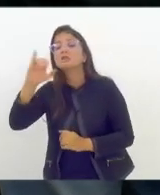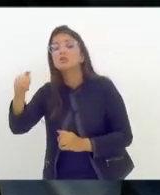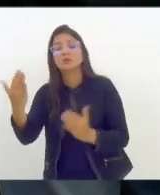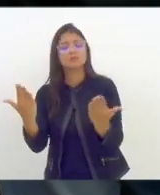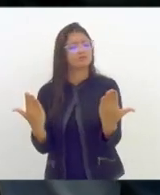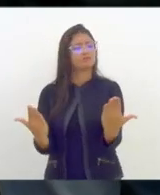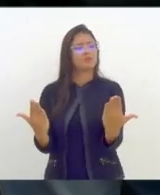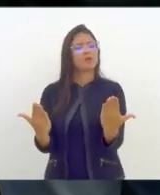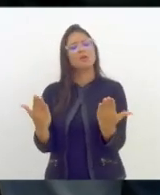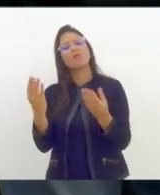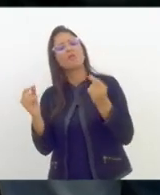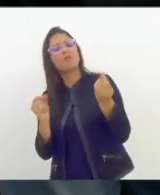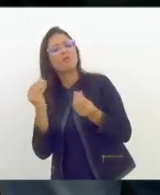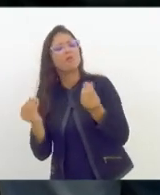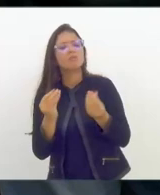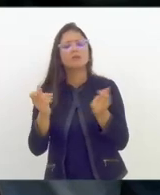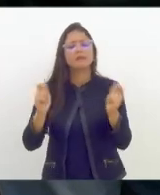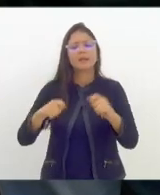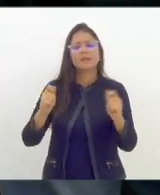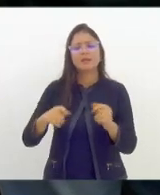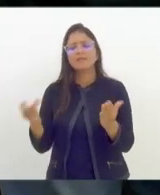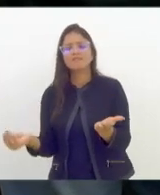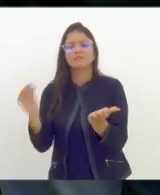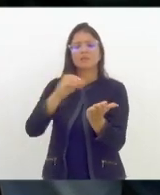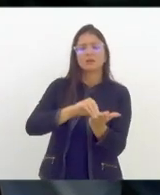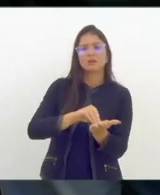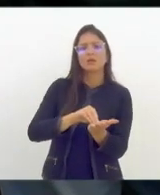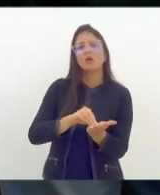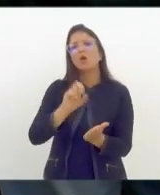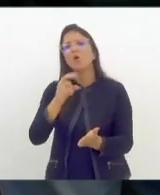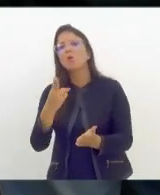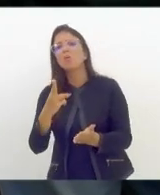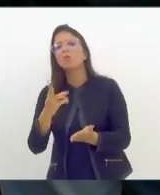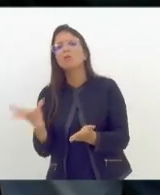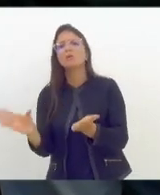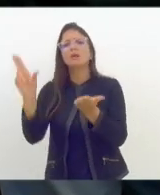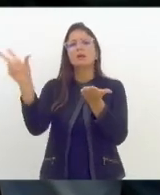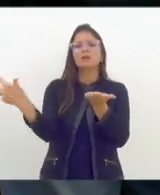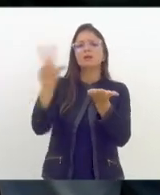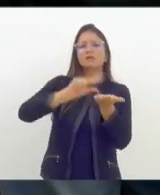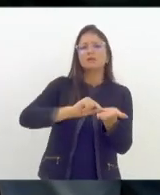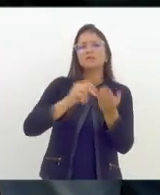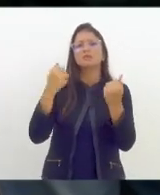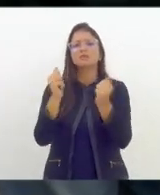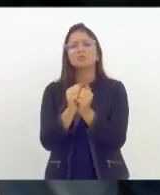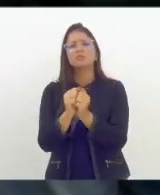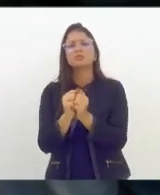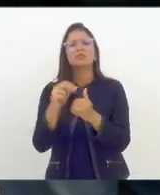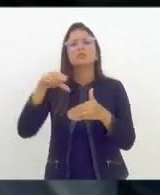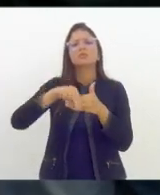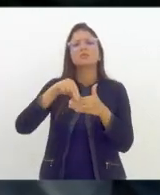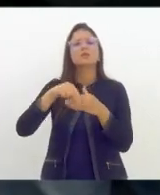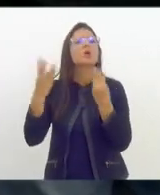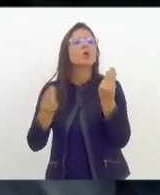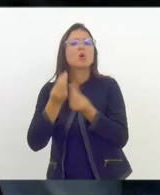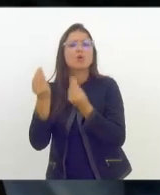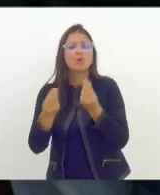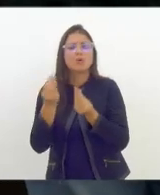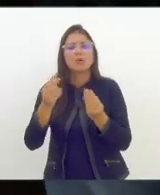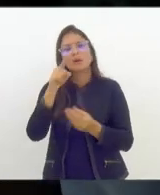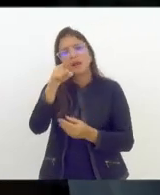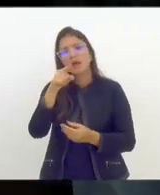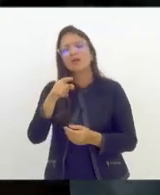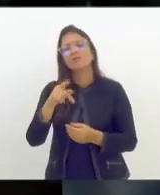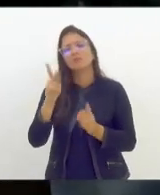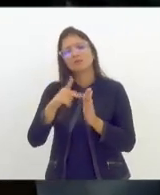se há como salvá-lo ou se teremos que anexar ao projeto da nossa querida companheira,